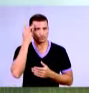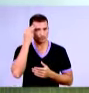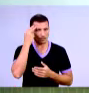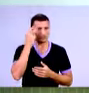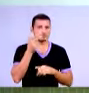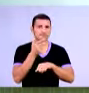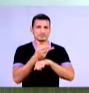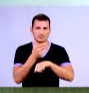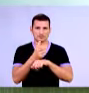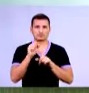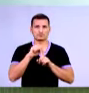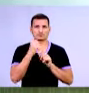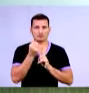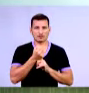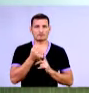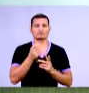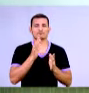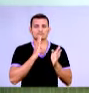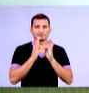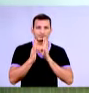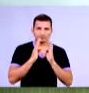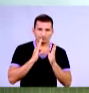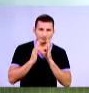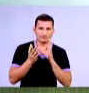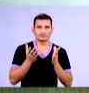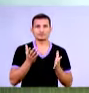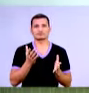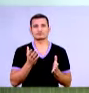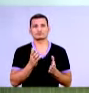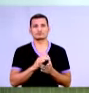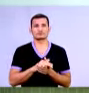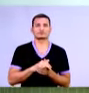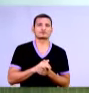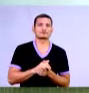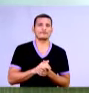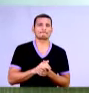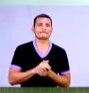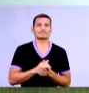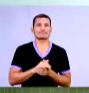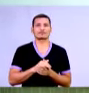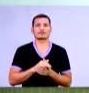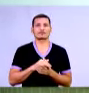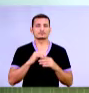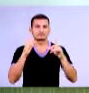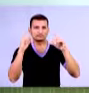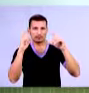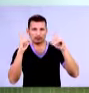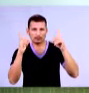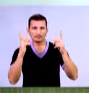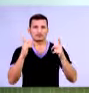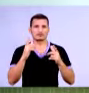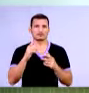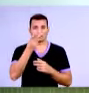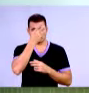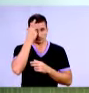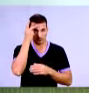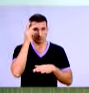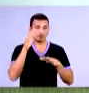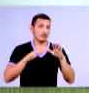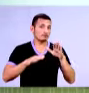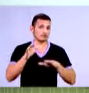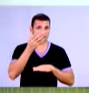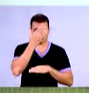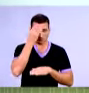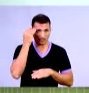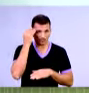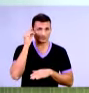mídias sociais, ferramentas como Facebook, né, Twitter, Instagram, as pessoas às vezes se esquecem um